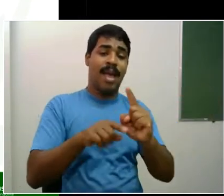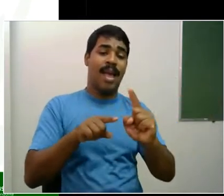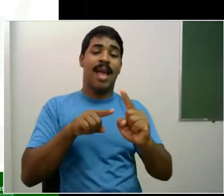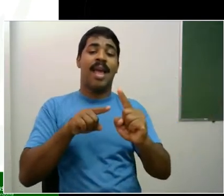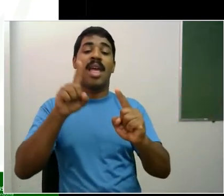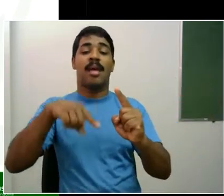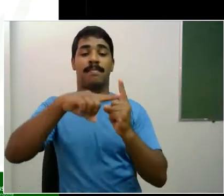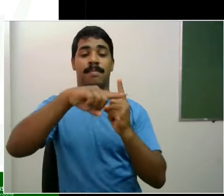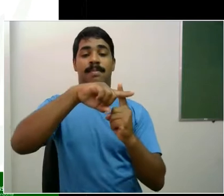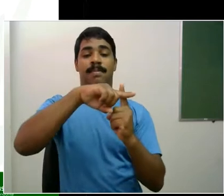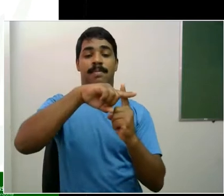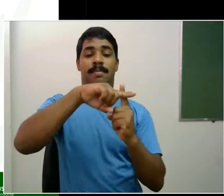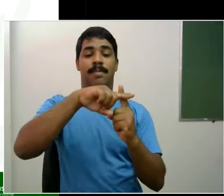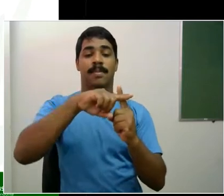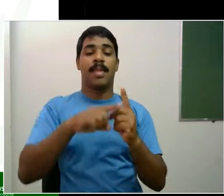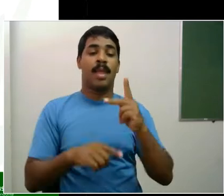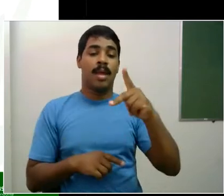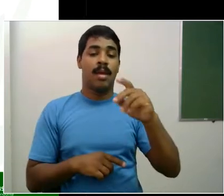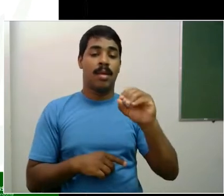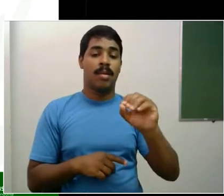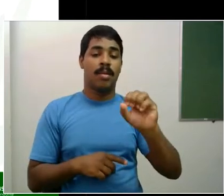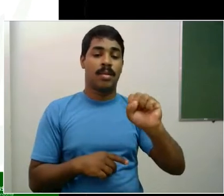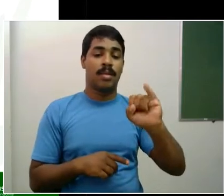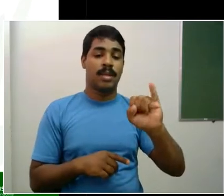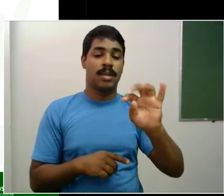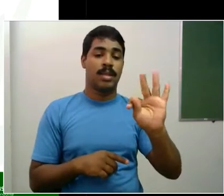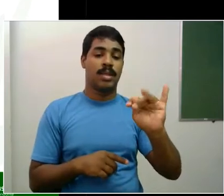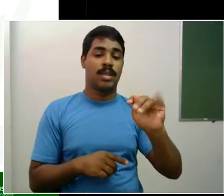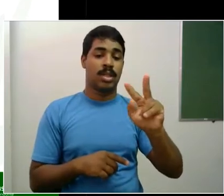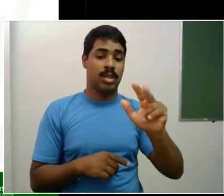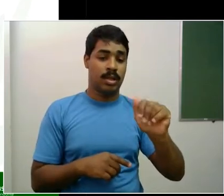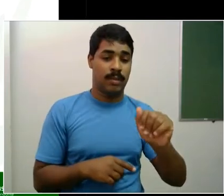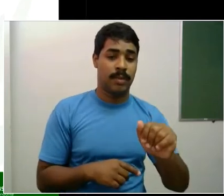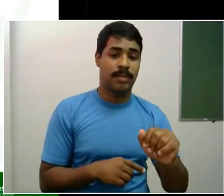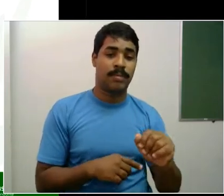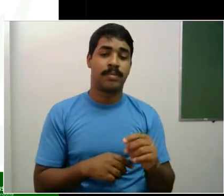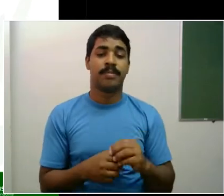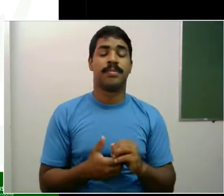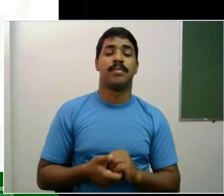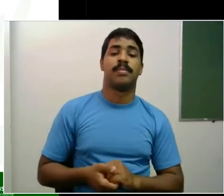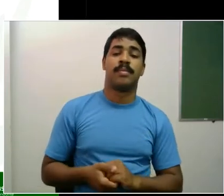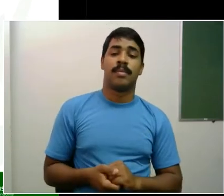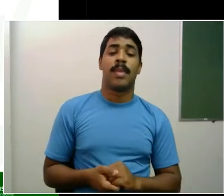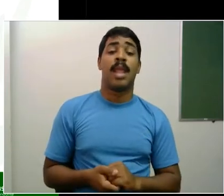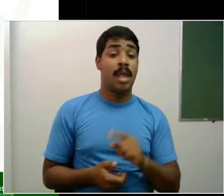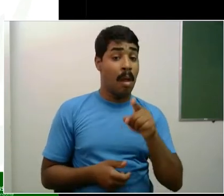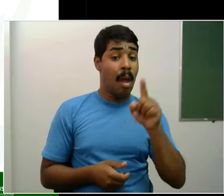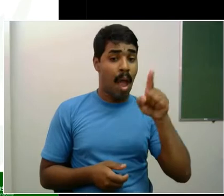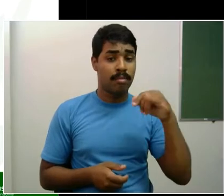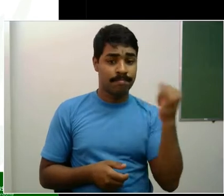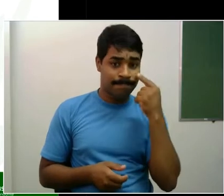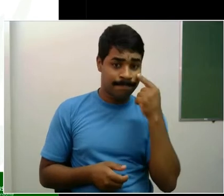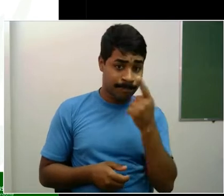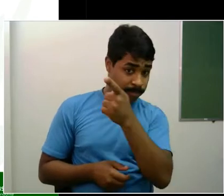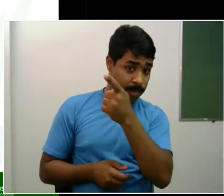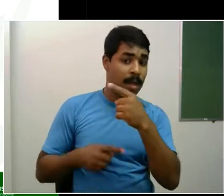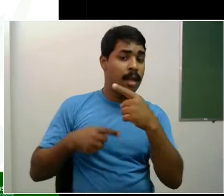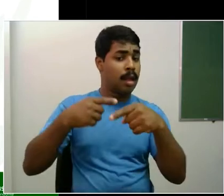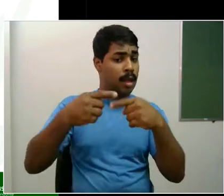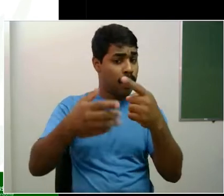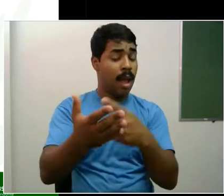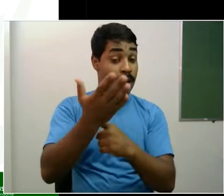positiva. Isso é importante, tá? Isso é importante porque posteriormente nós vamos precisar muito